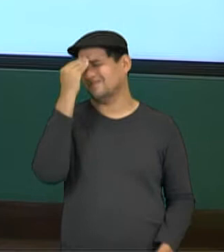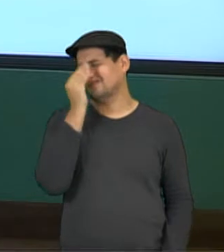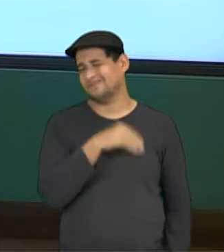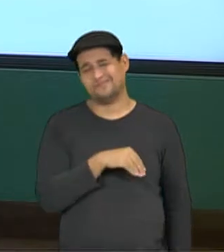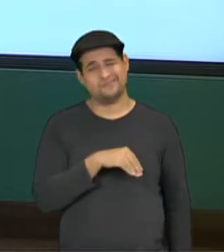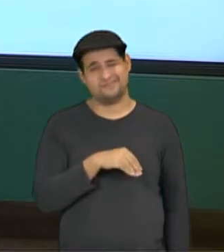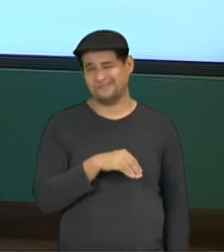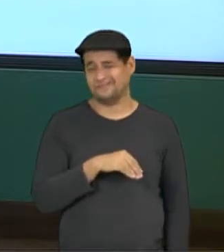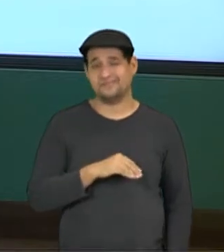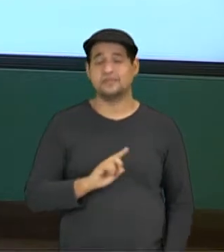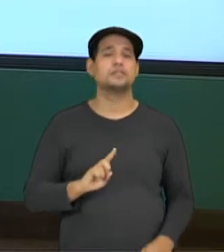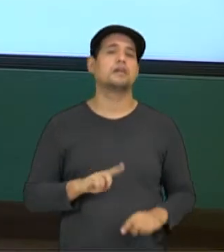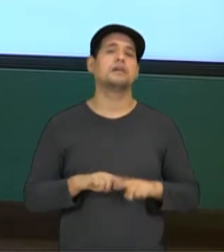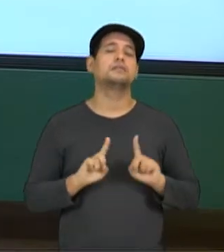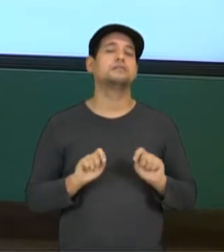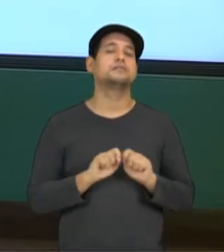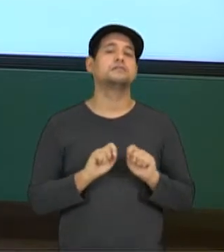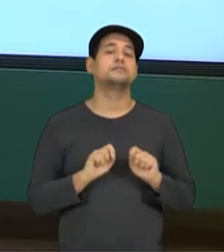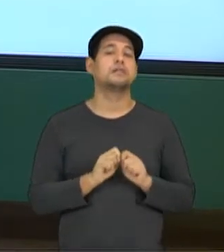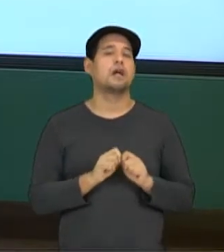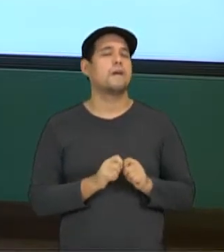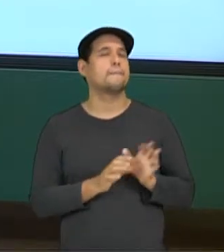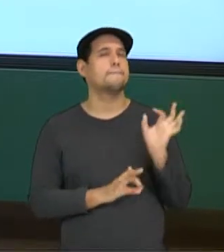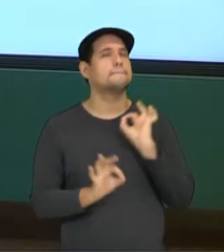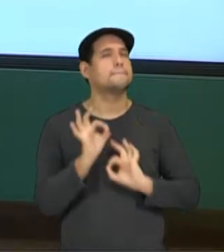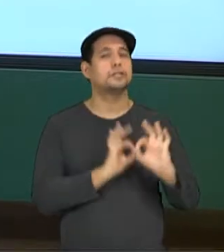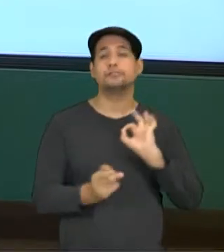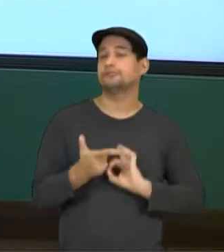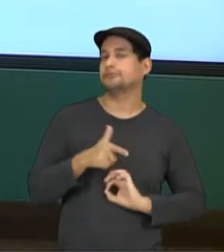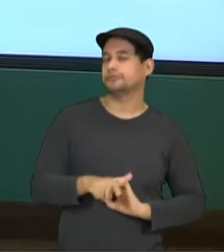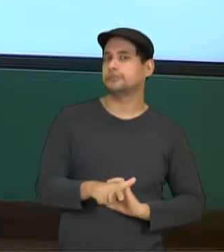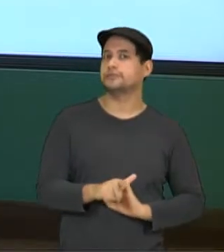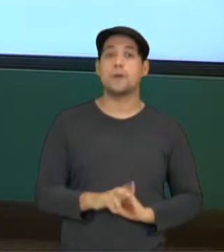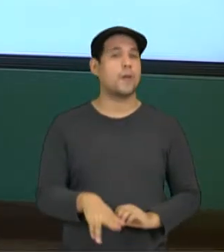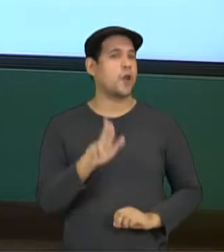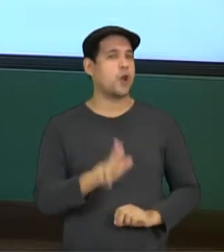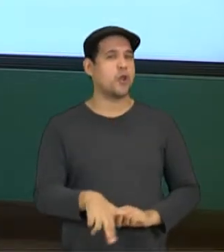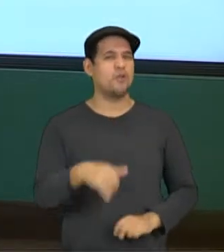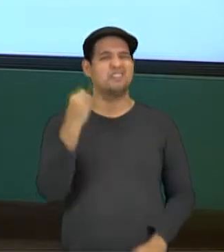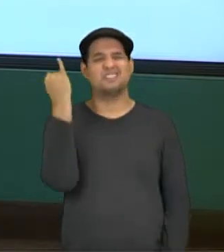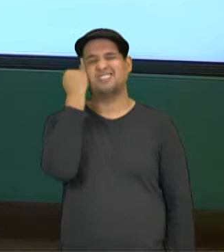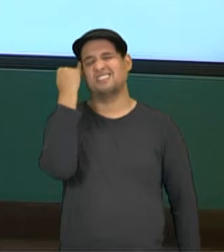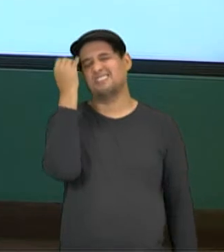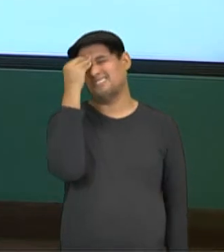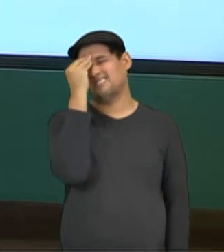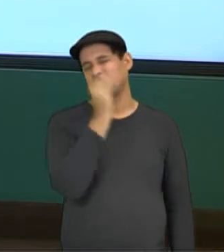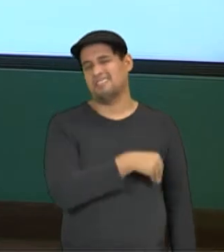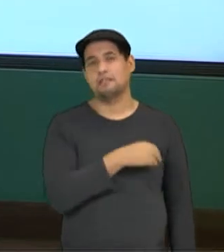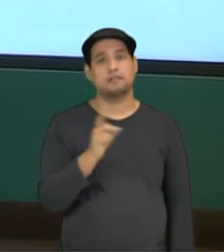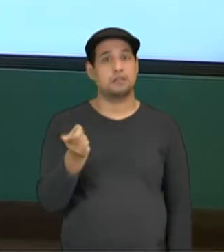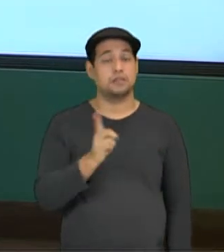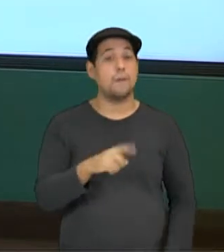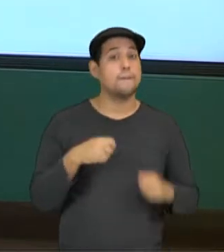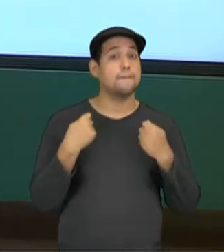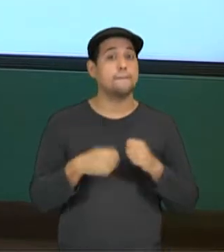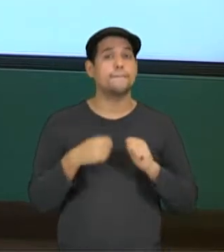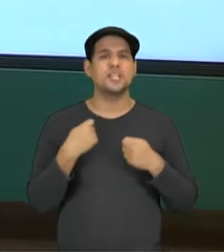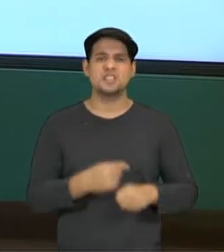Como eu disse, né? A gente faz um redesenho do nosso caminho, jamais vamos desistir, né? Temos que